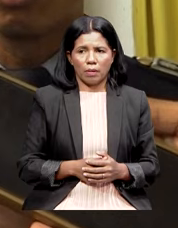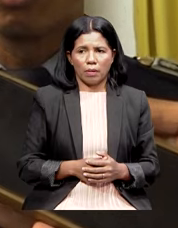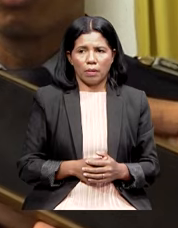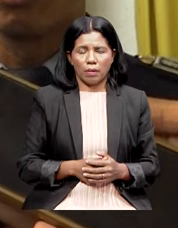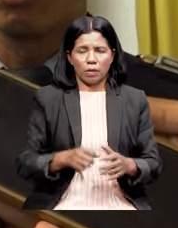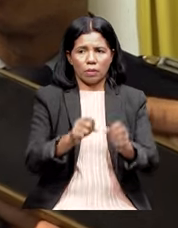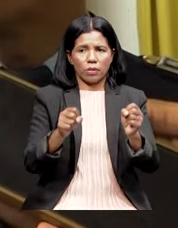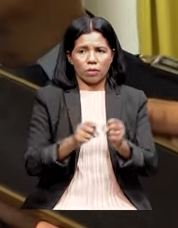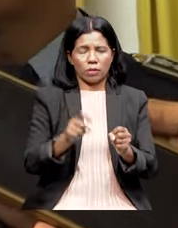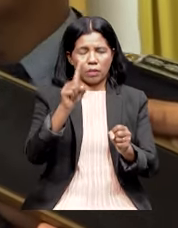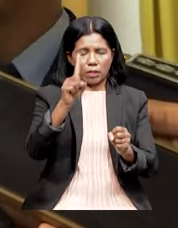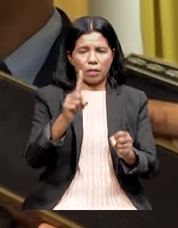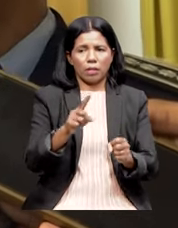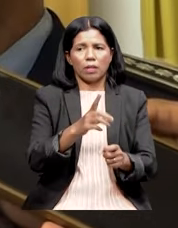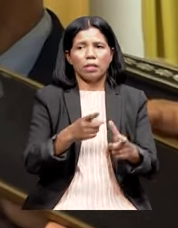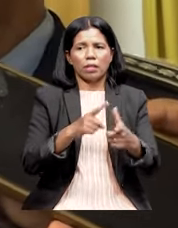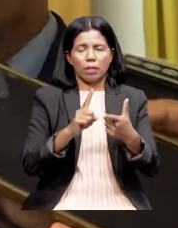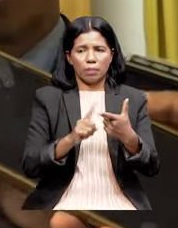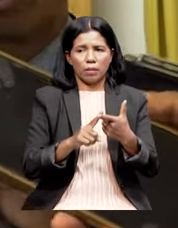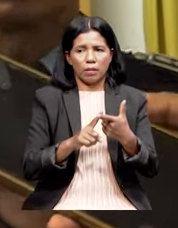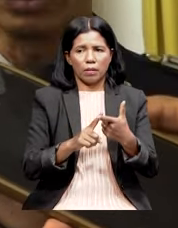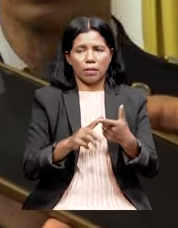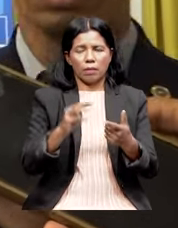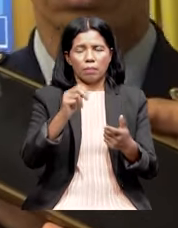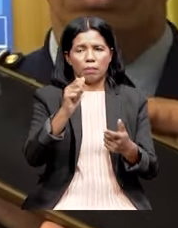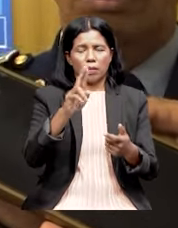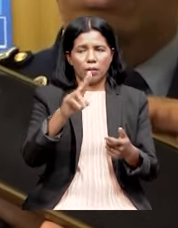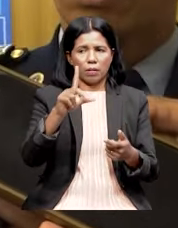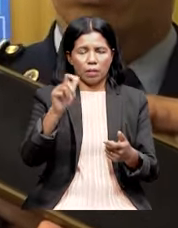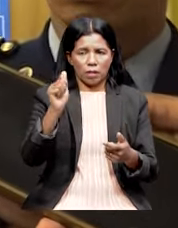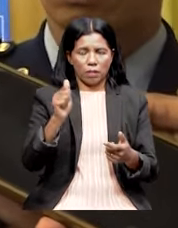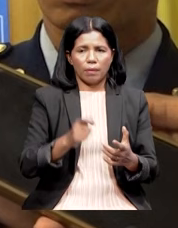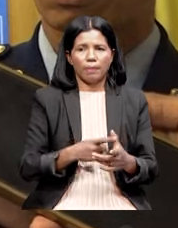suku datang pois datang molau pois